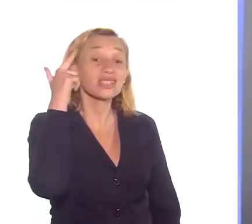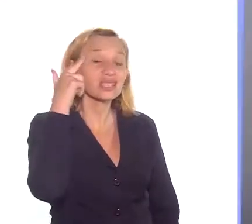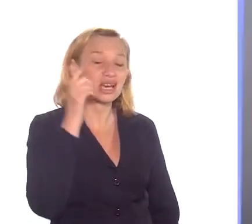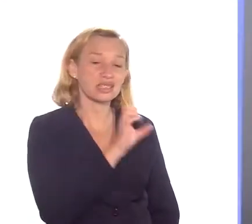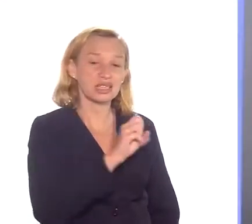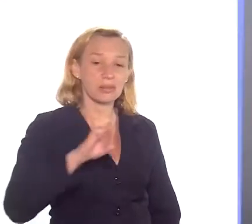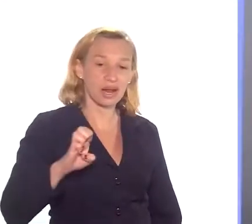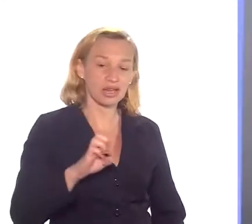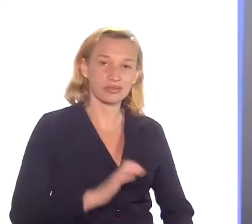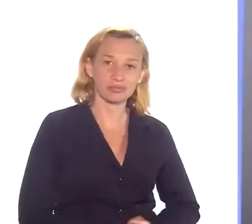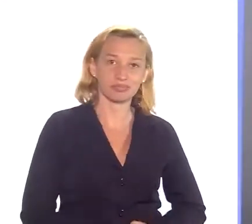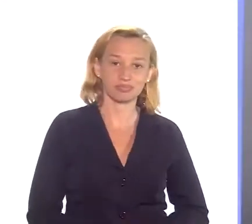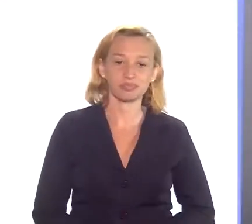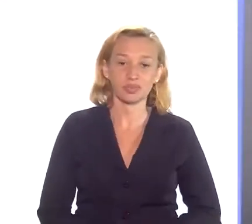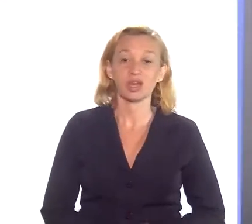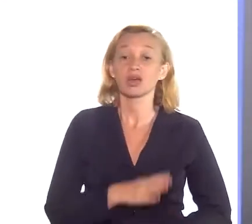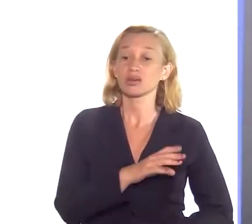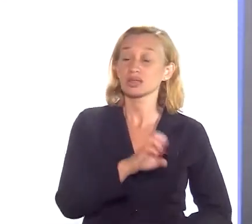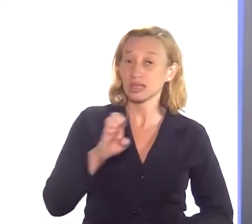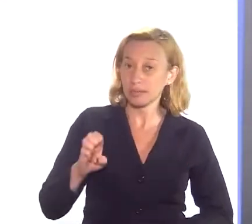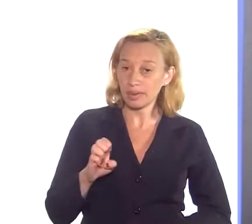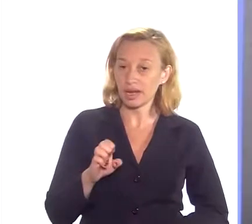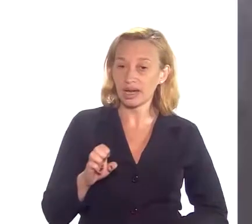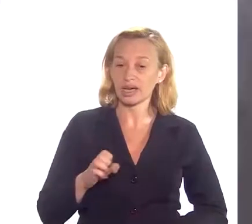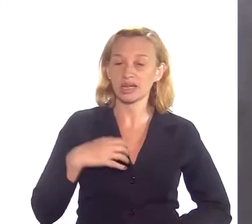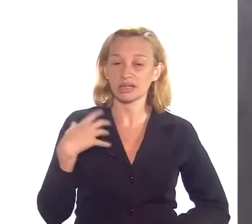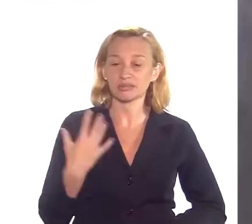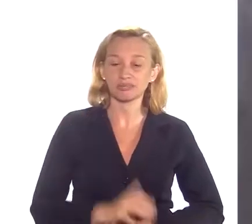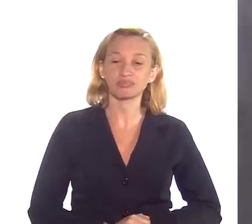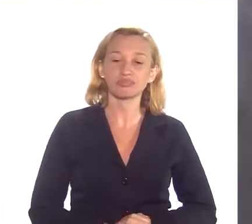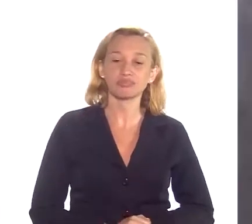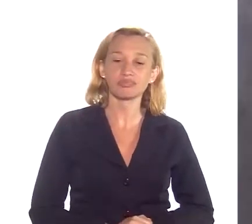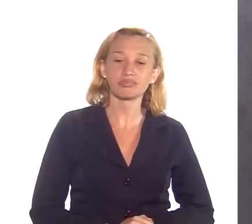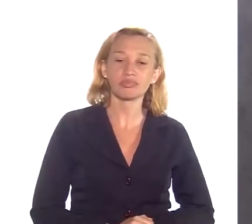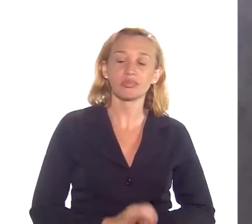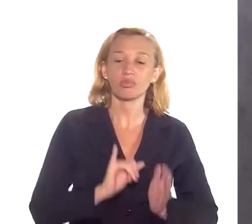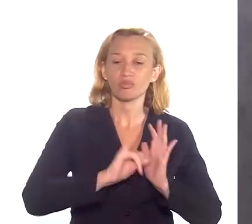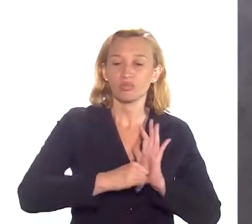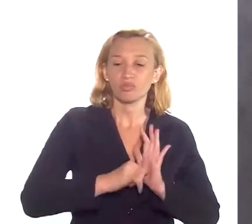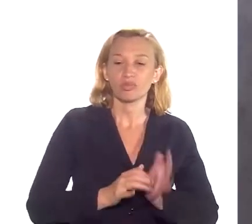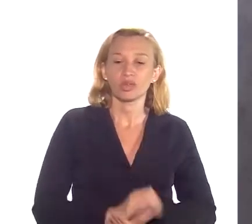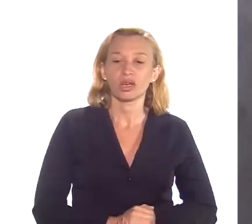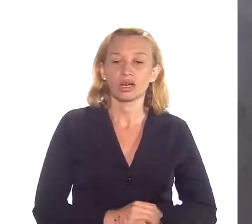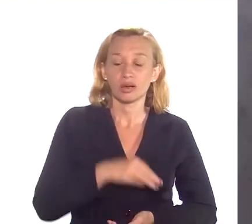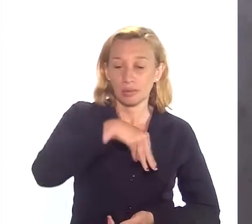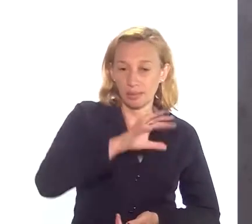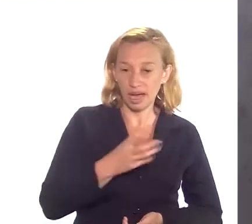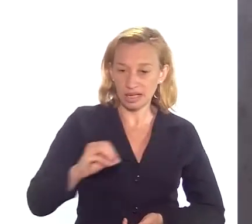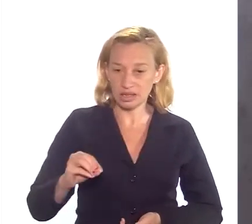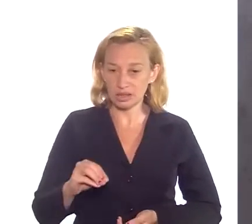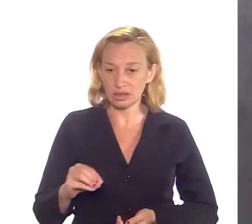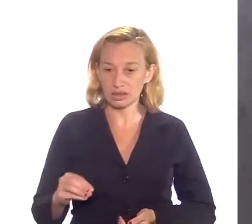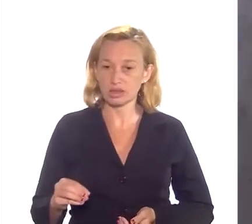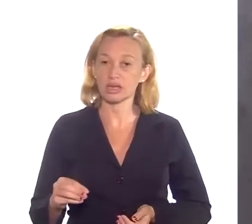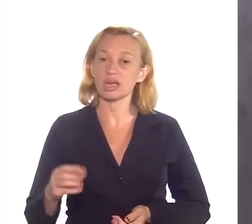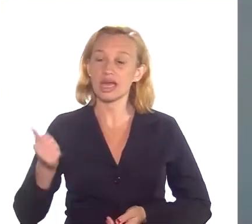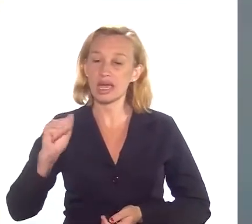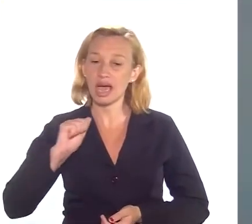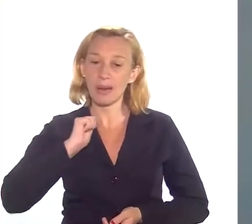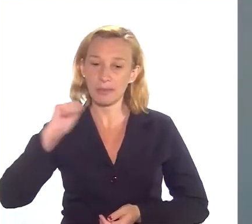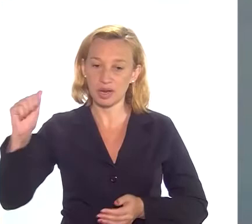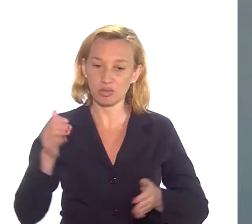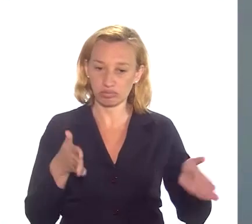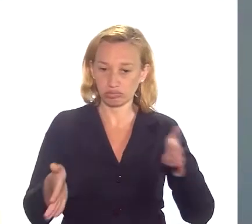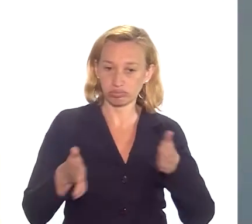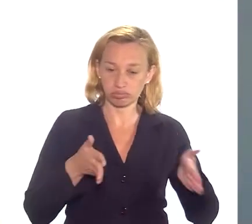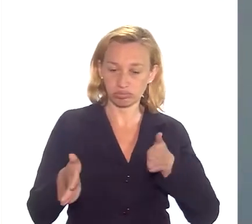está previsto no cronograma do Sebrae Delas? O Sebrae Delas, o edital deve ser lançado entre março e